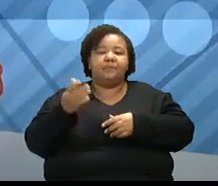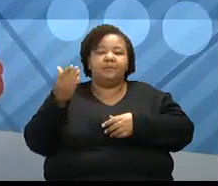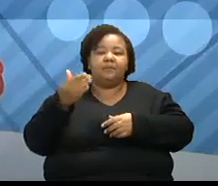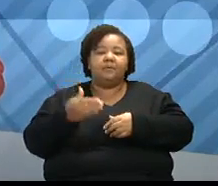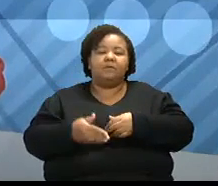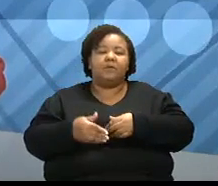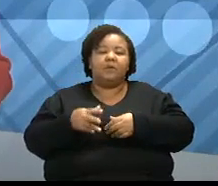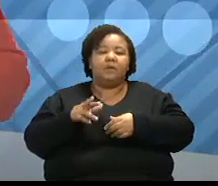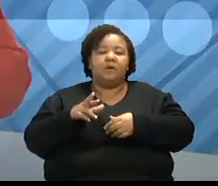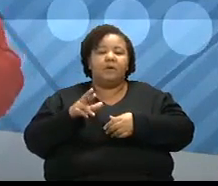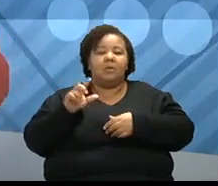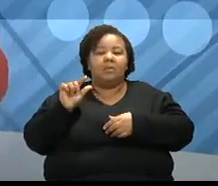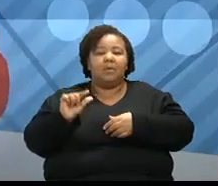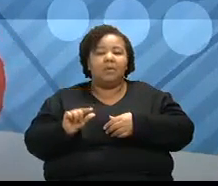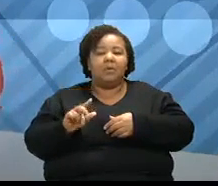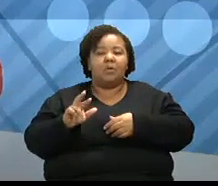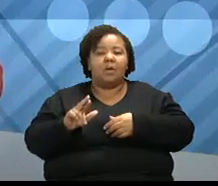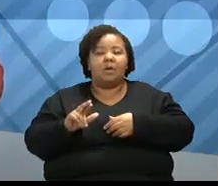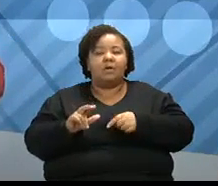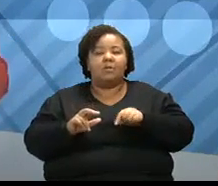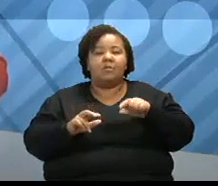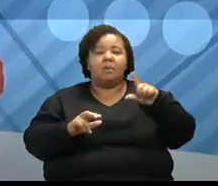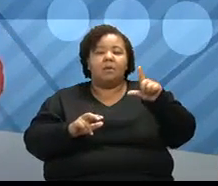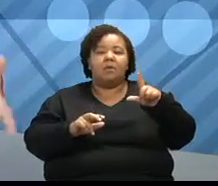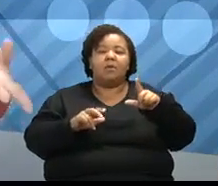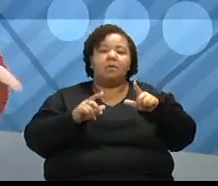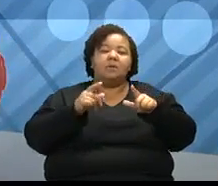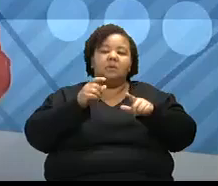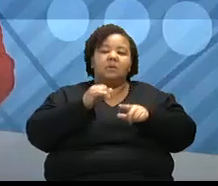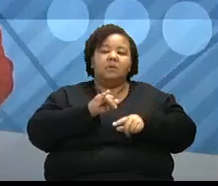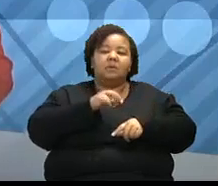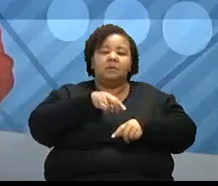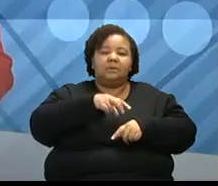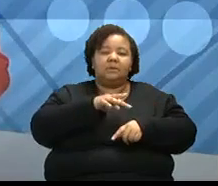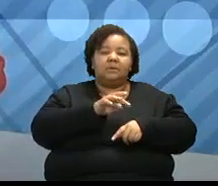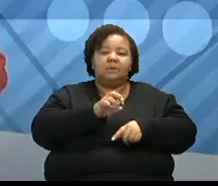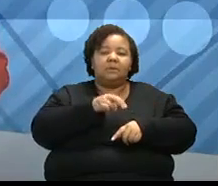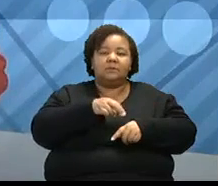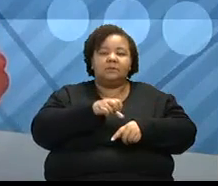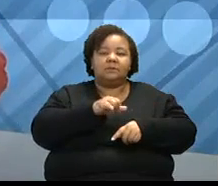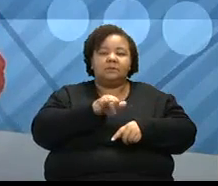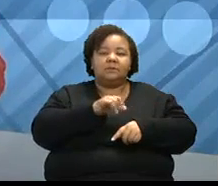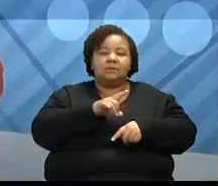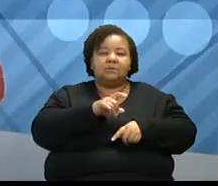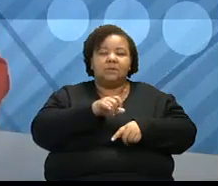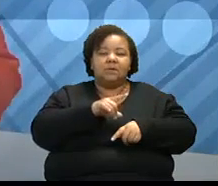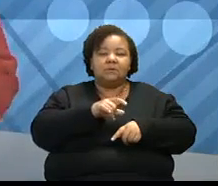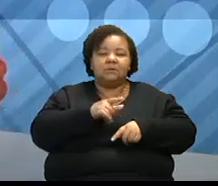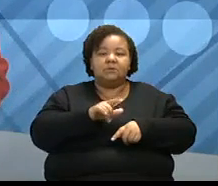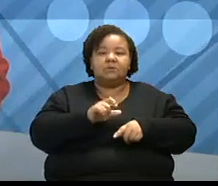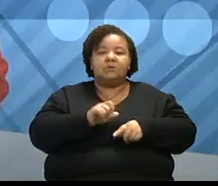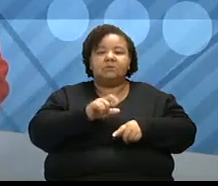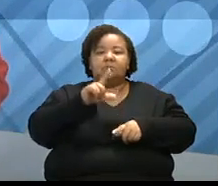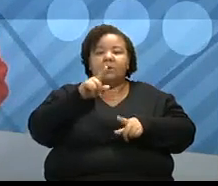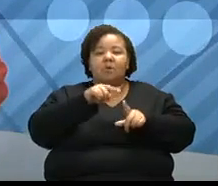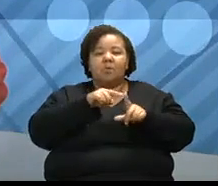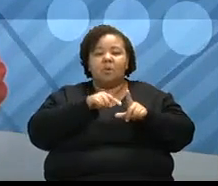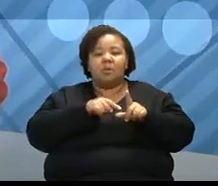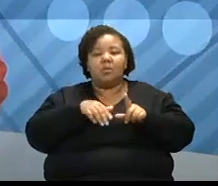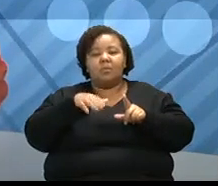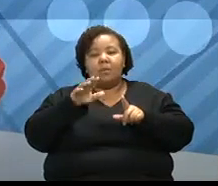raio, quanto menor o raio, maior a intensidade do campo, e quanto maior o ângulo, maior a intensidade do